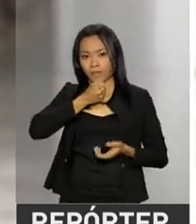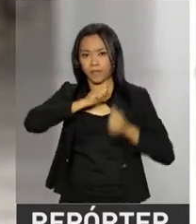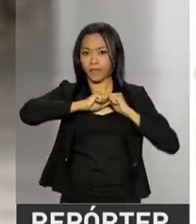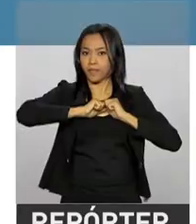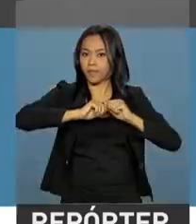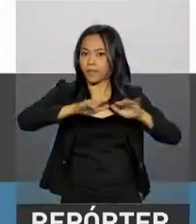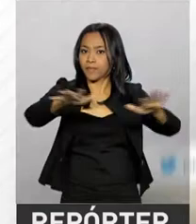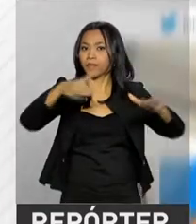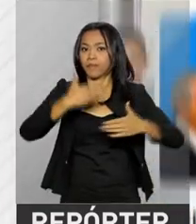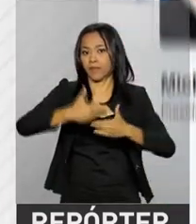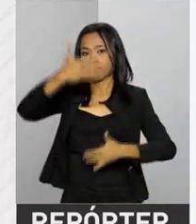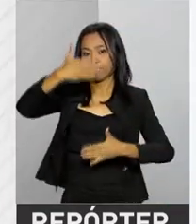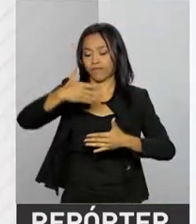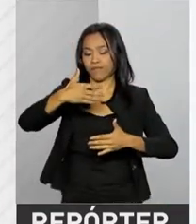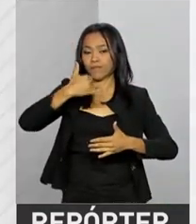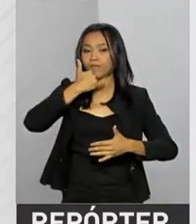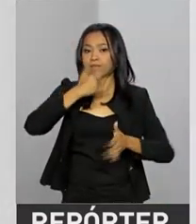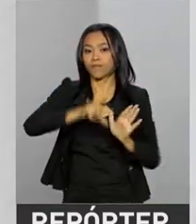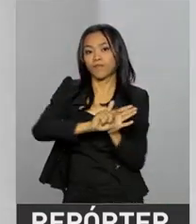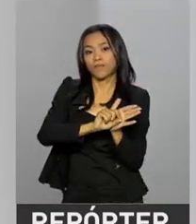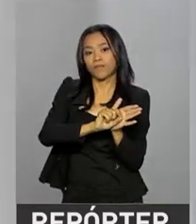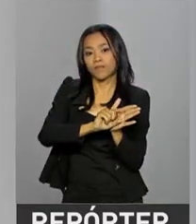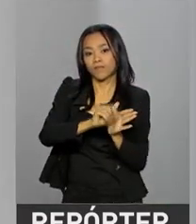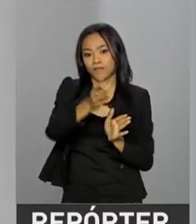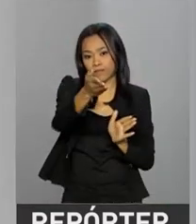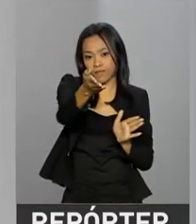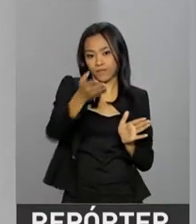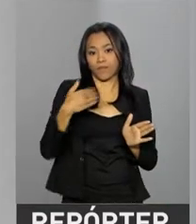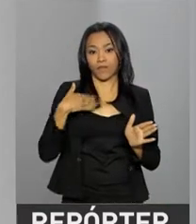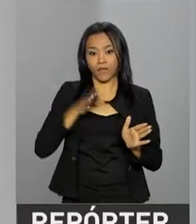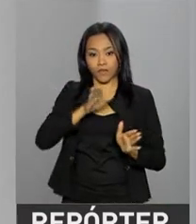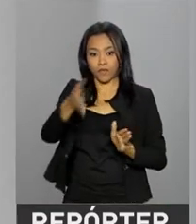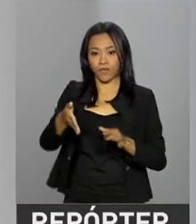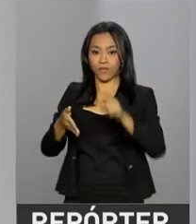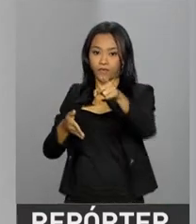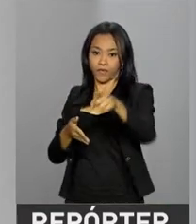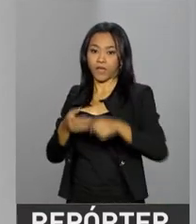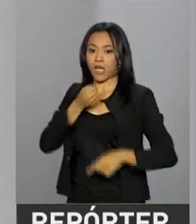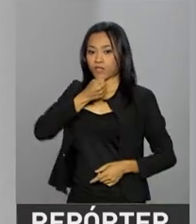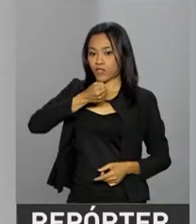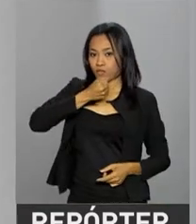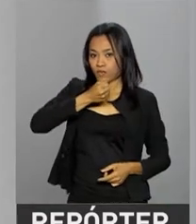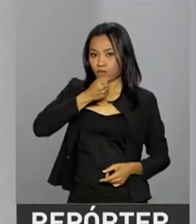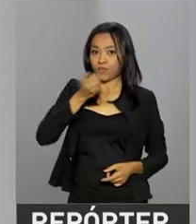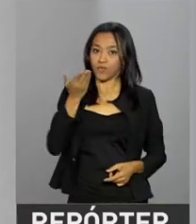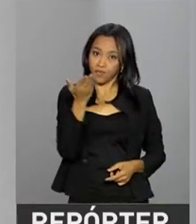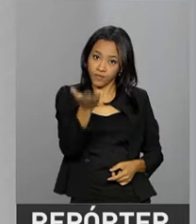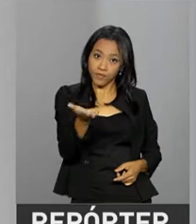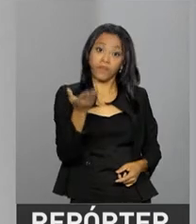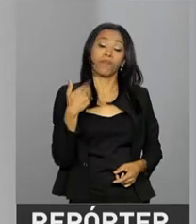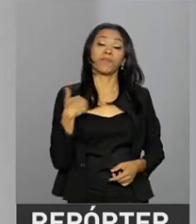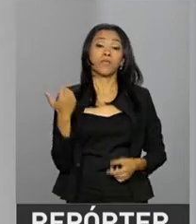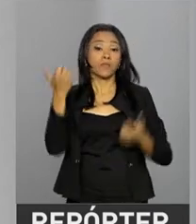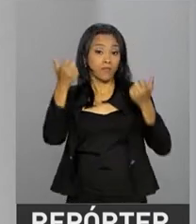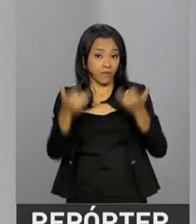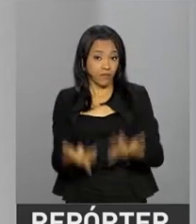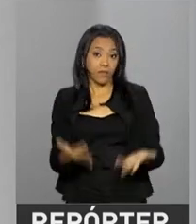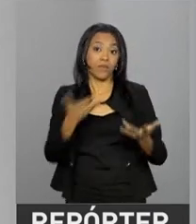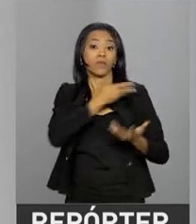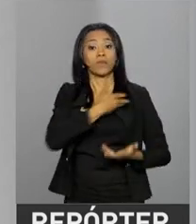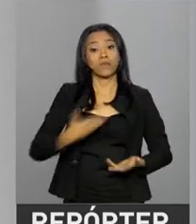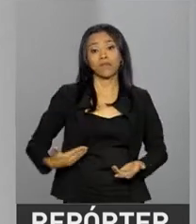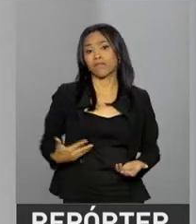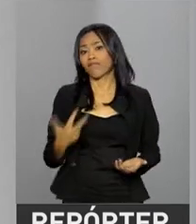pelo twitter dessa vez temer foi ao programa da jornalista mariana godoy da redetv o presidente disse que o governo não